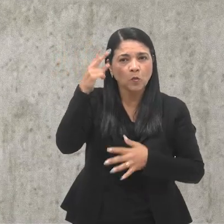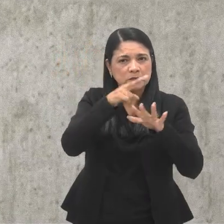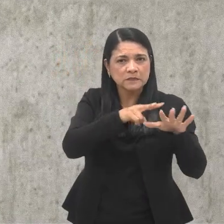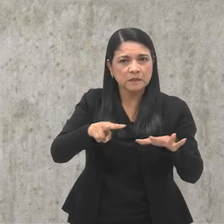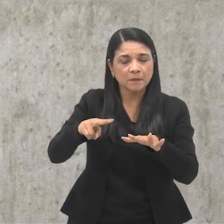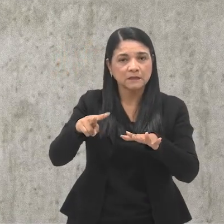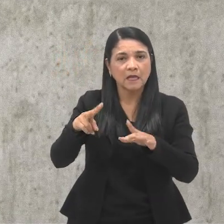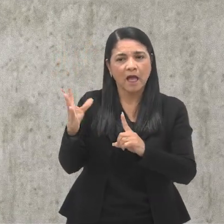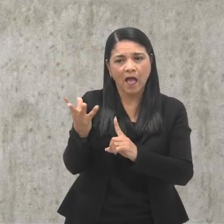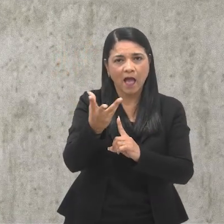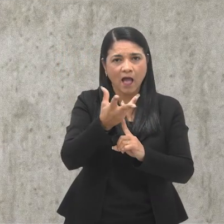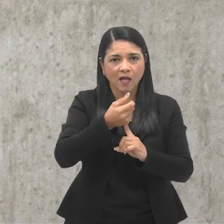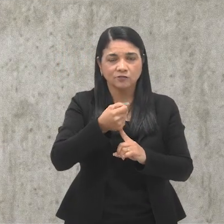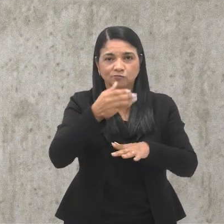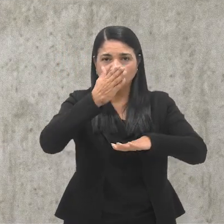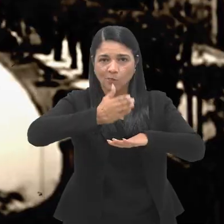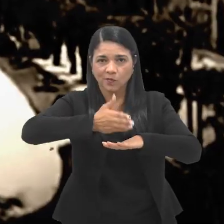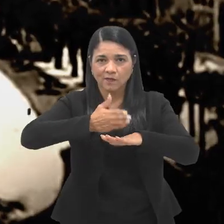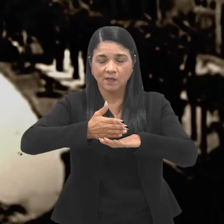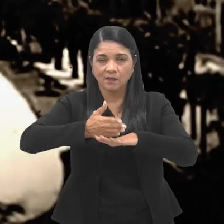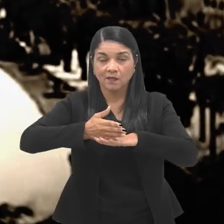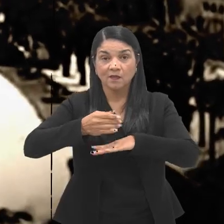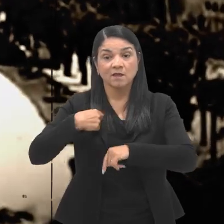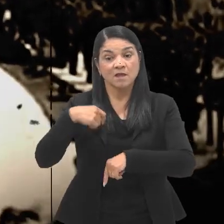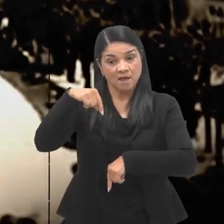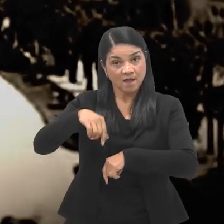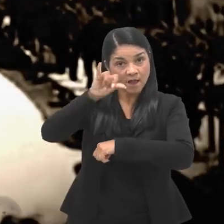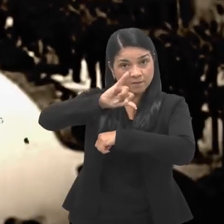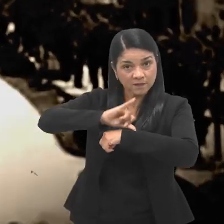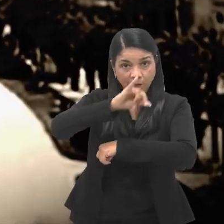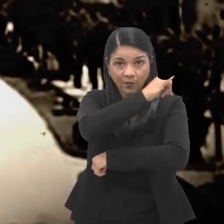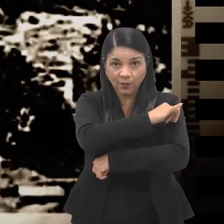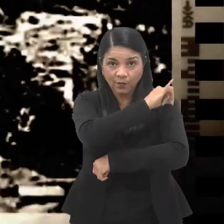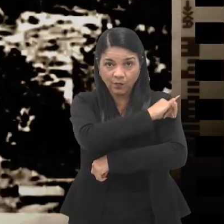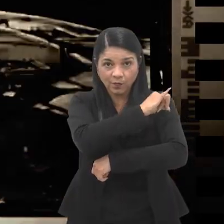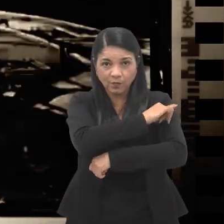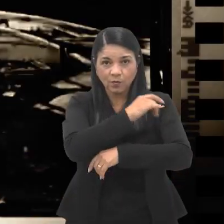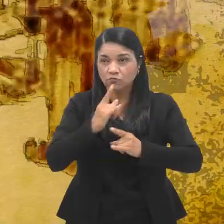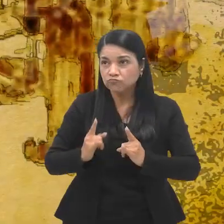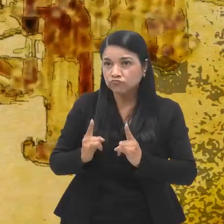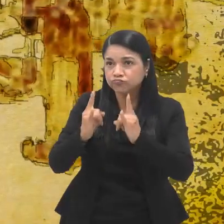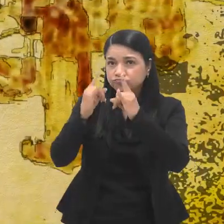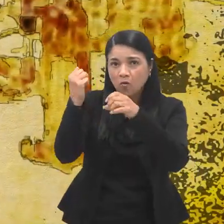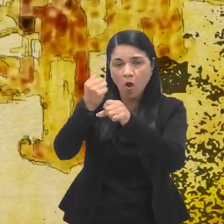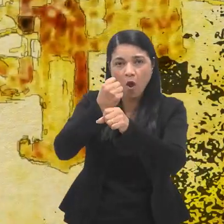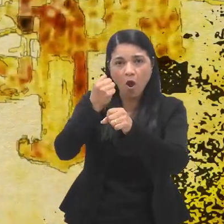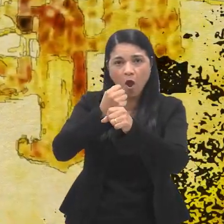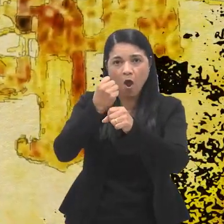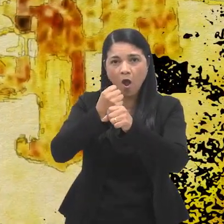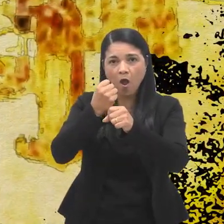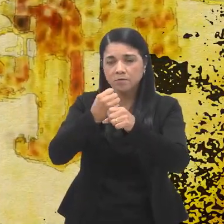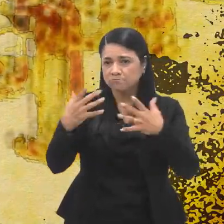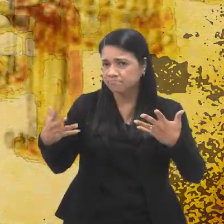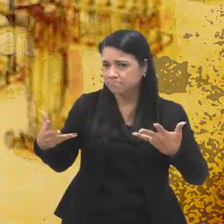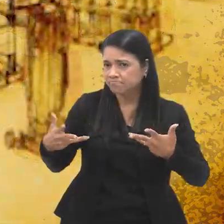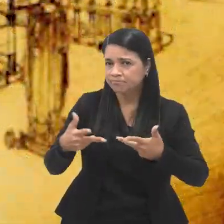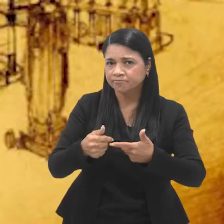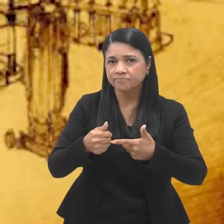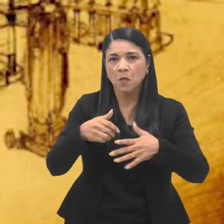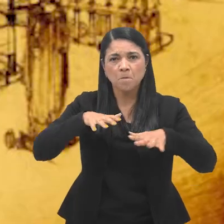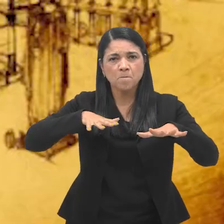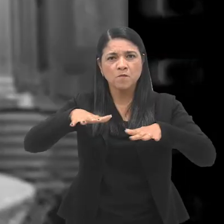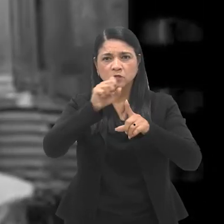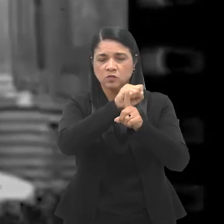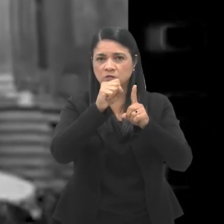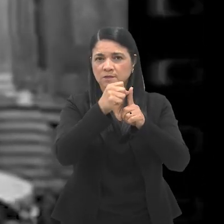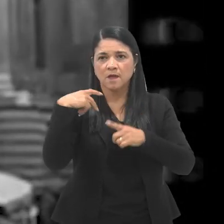São Paulo vive a Semana de Arte Moderna. Na então capital Rio de Janeiro, a construção de uma edificação